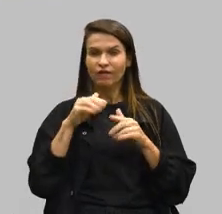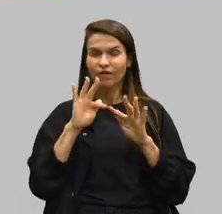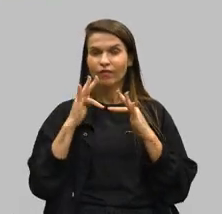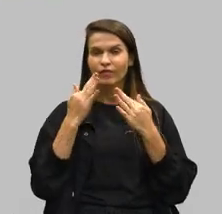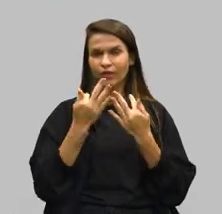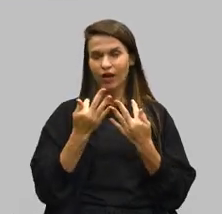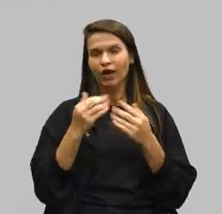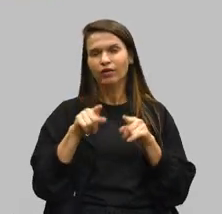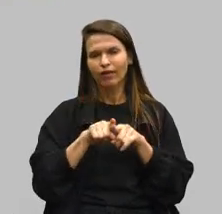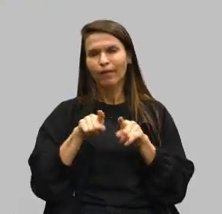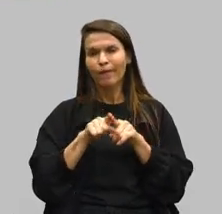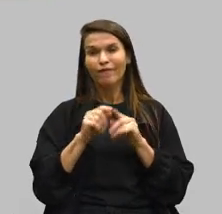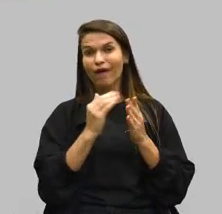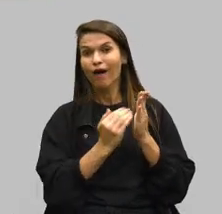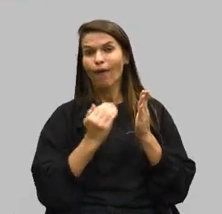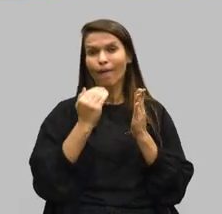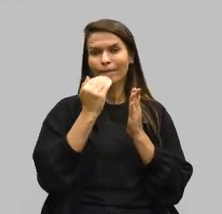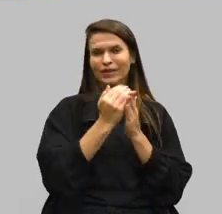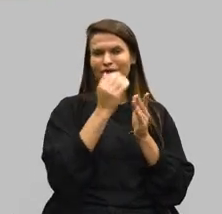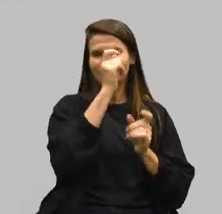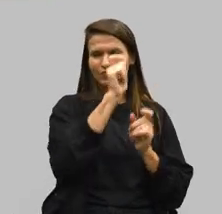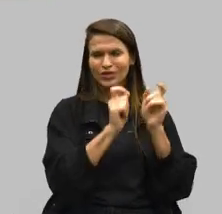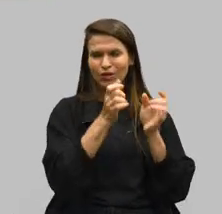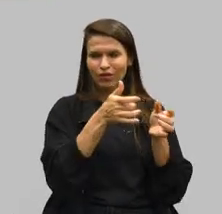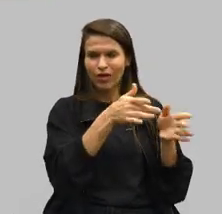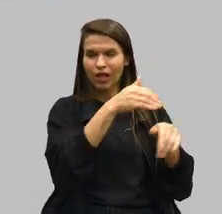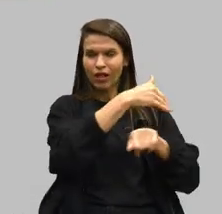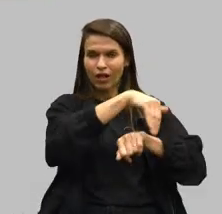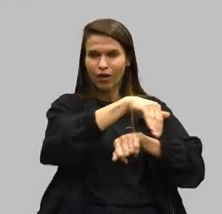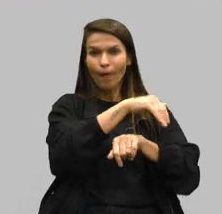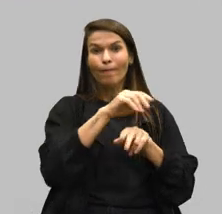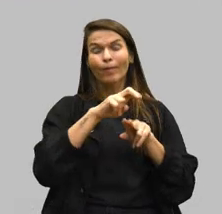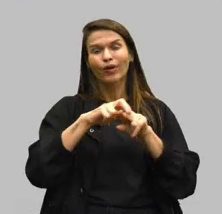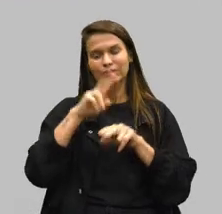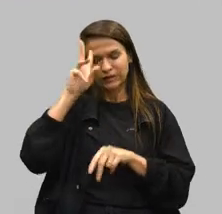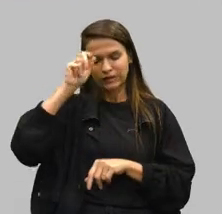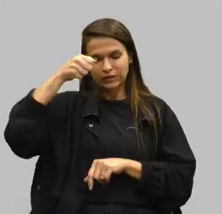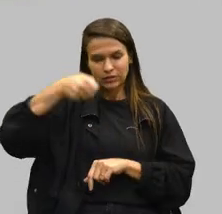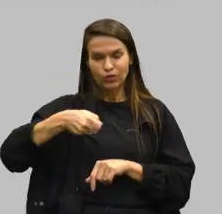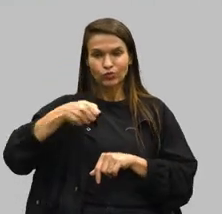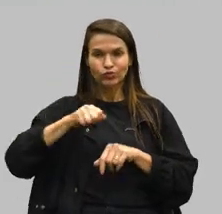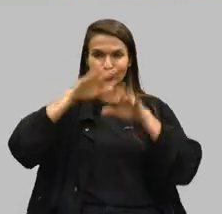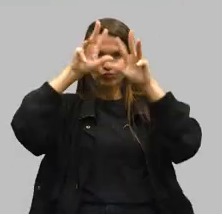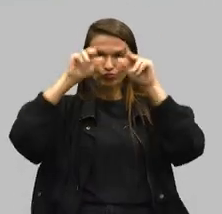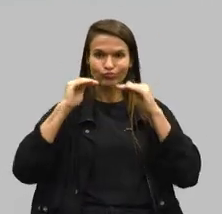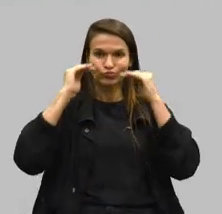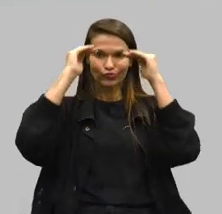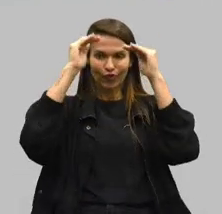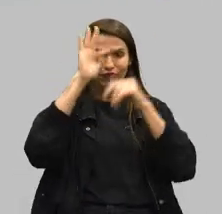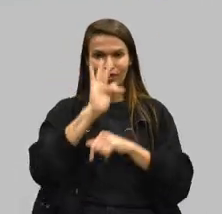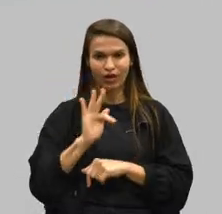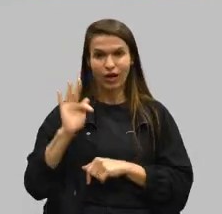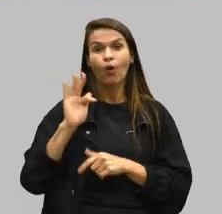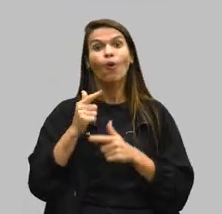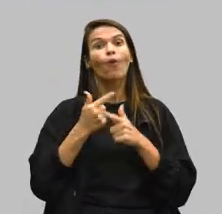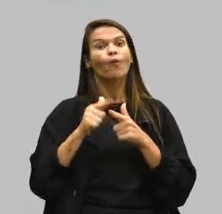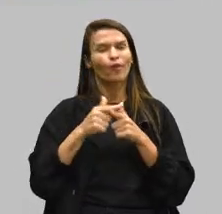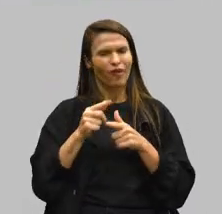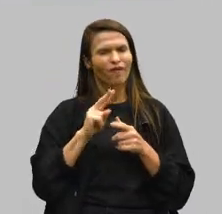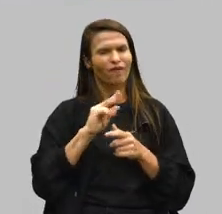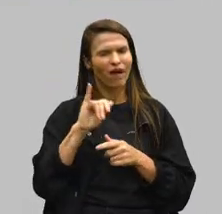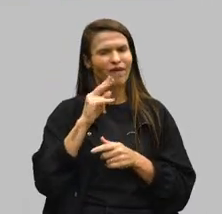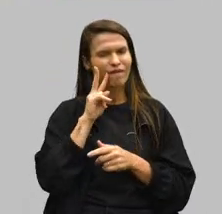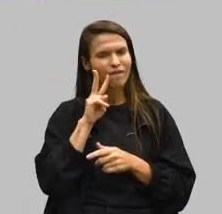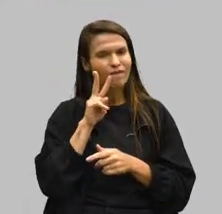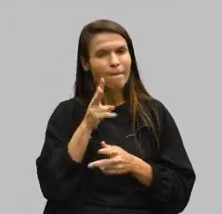essa decisão irresponsável do Supremo Tribunal Federal os problemas nós vamos ver lá na frente eles vão